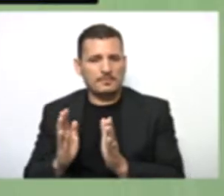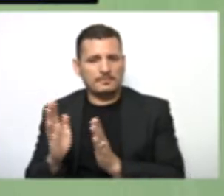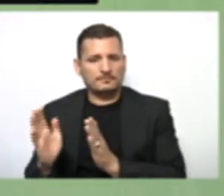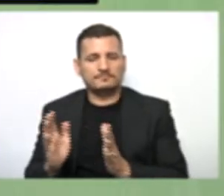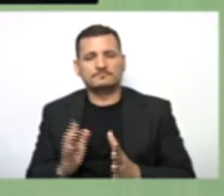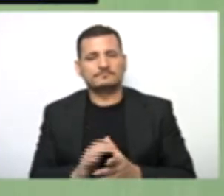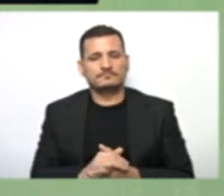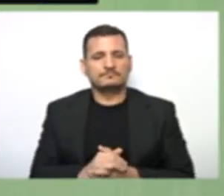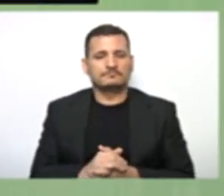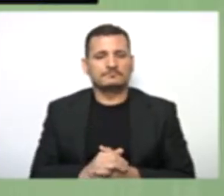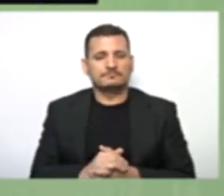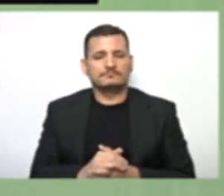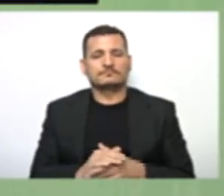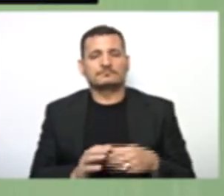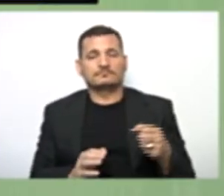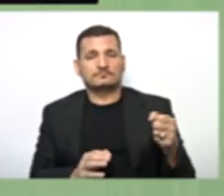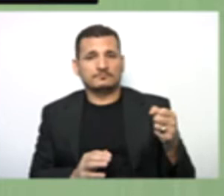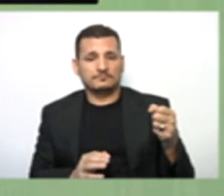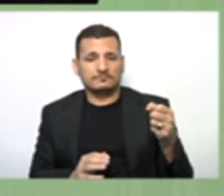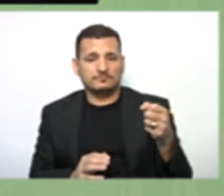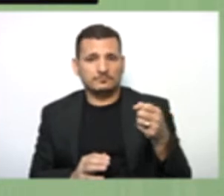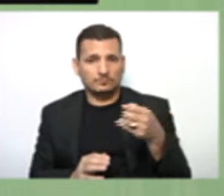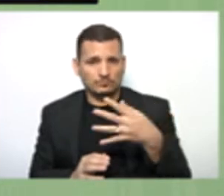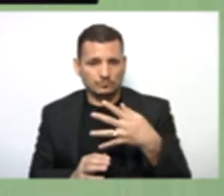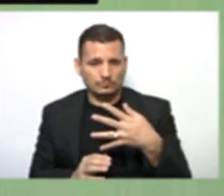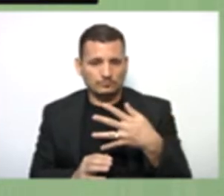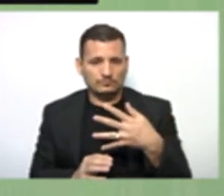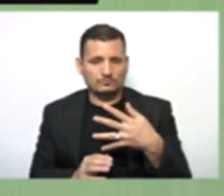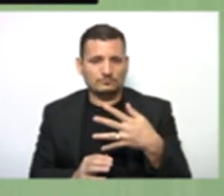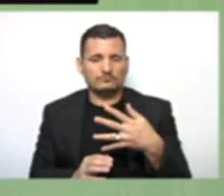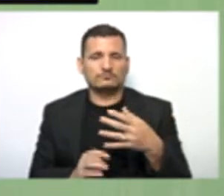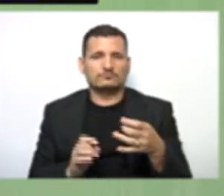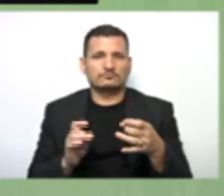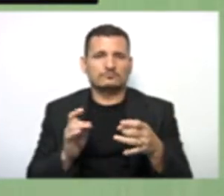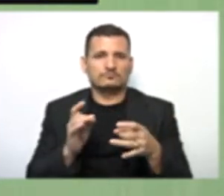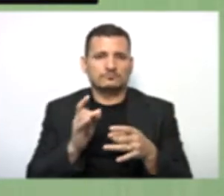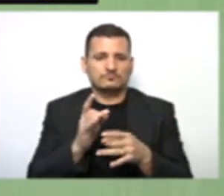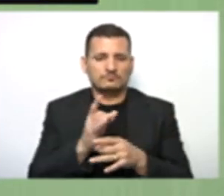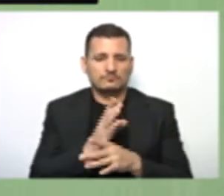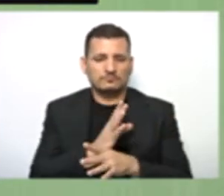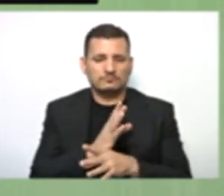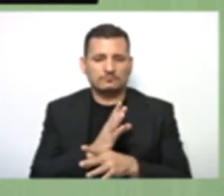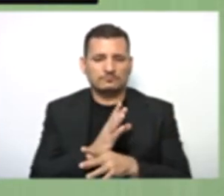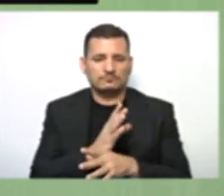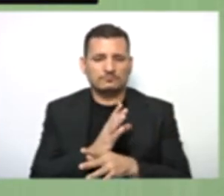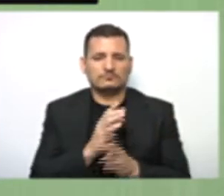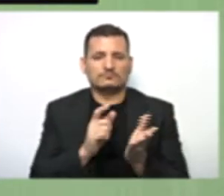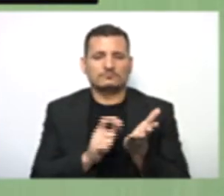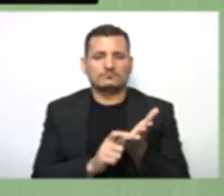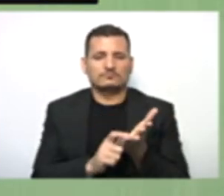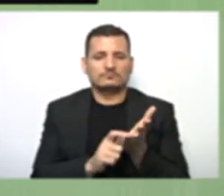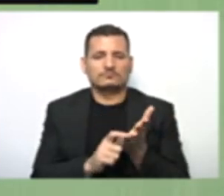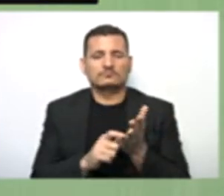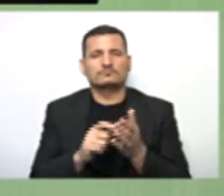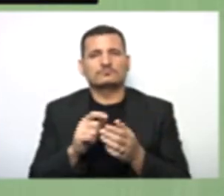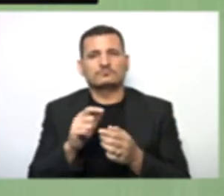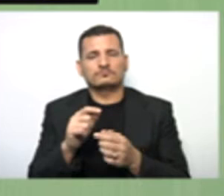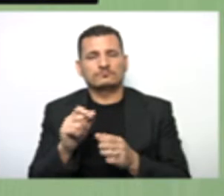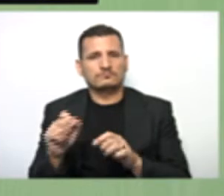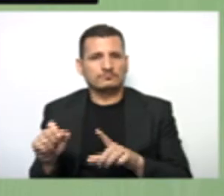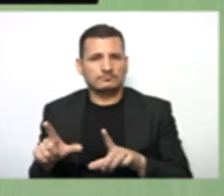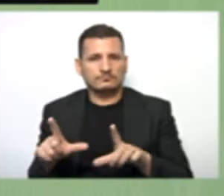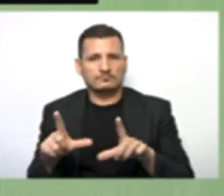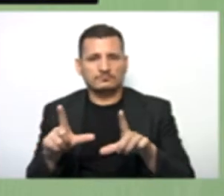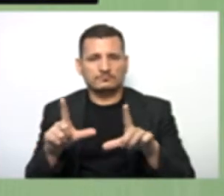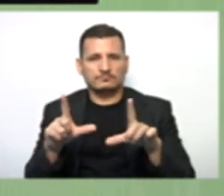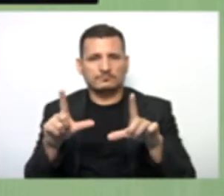novamente. Novo, quando ele entra na memória RAM. Pronto, fila do processador. Execução, sendo